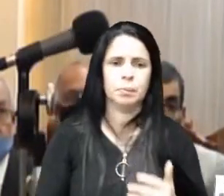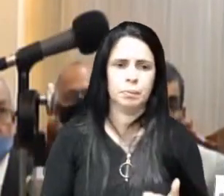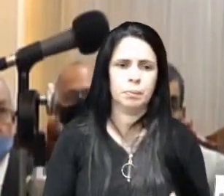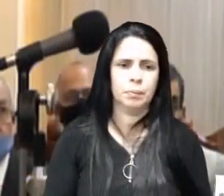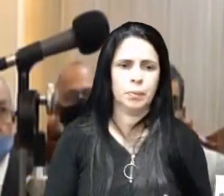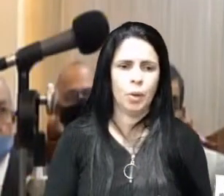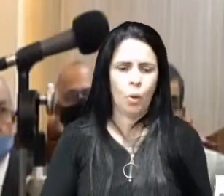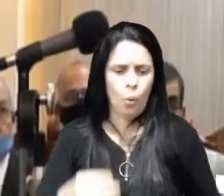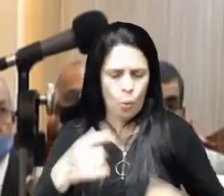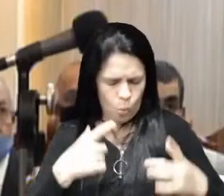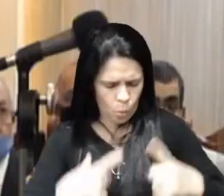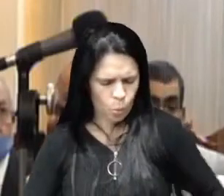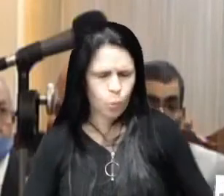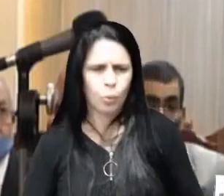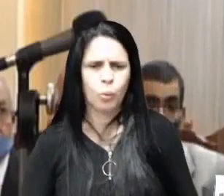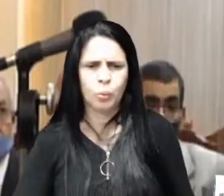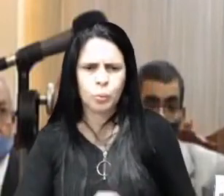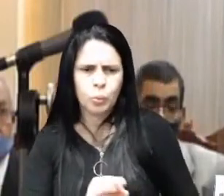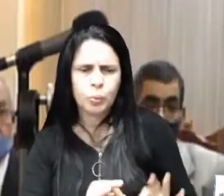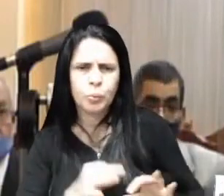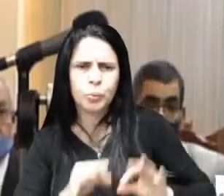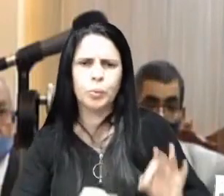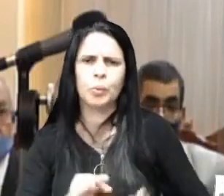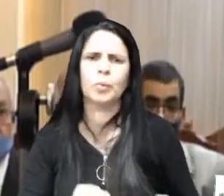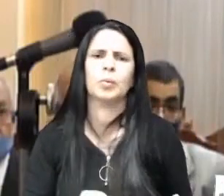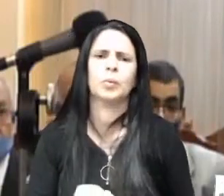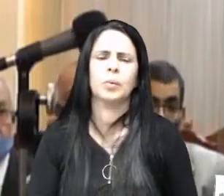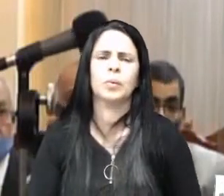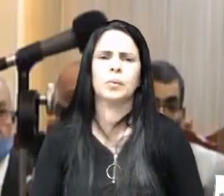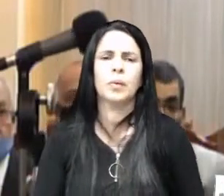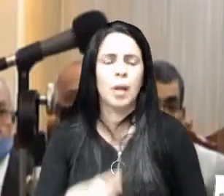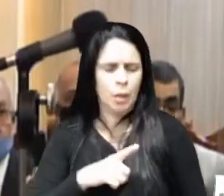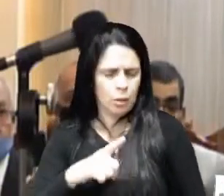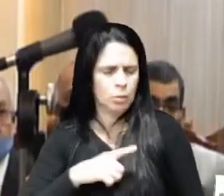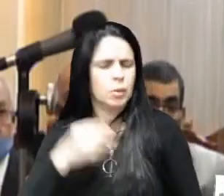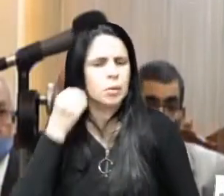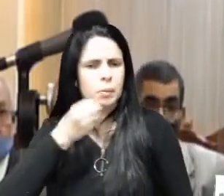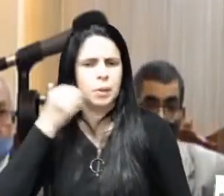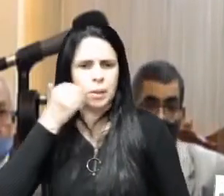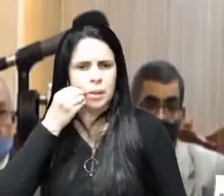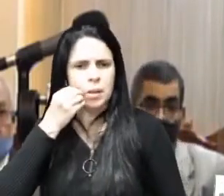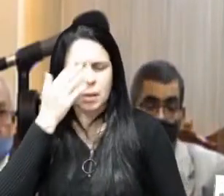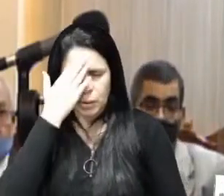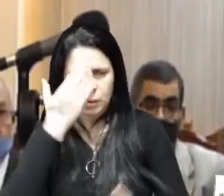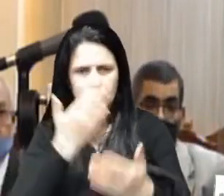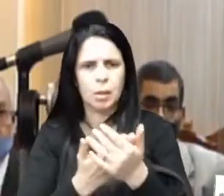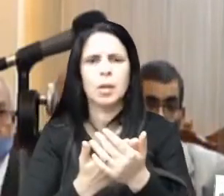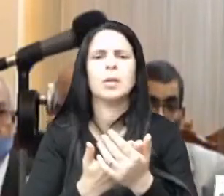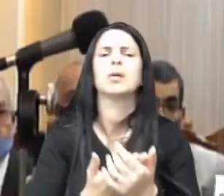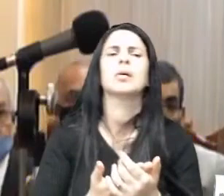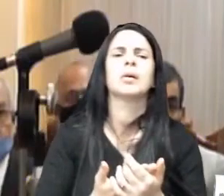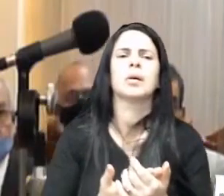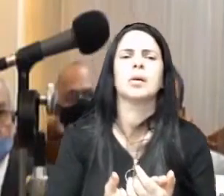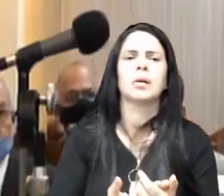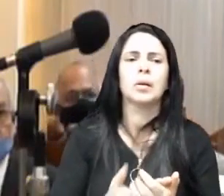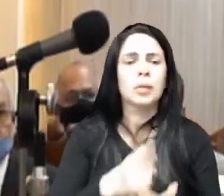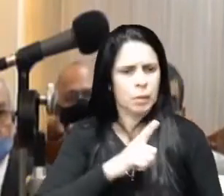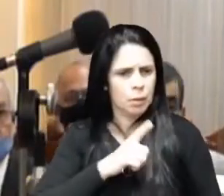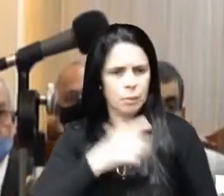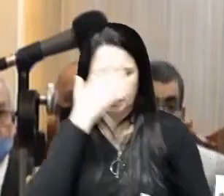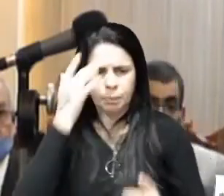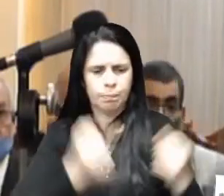tive uma experiência, e eu creio que deve ter algum motorista aqui que teve também essa experiência. Eu vinha de um